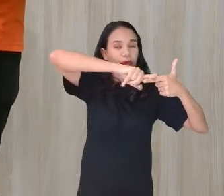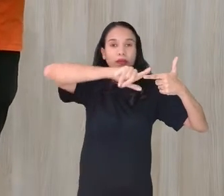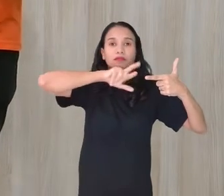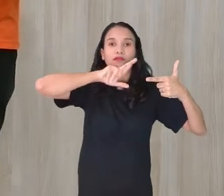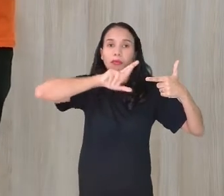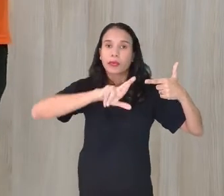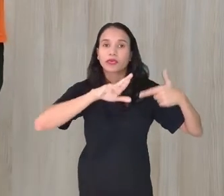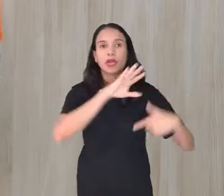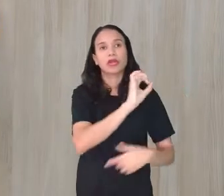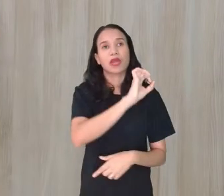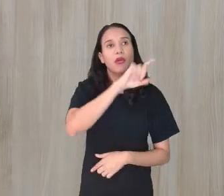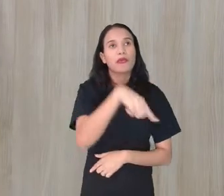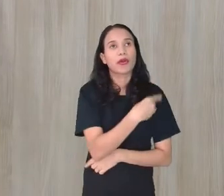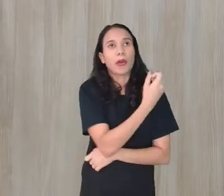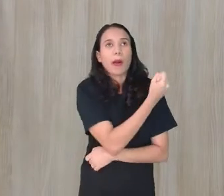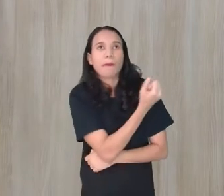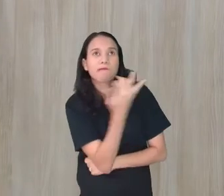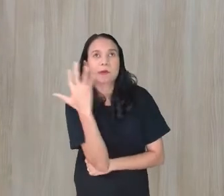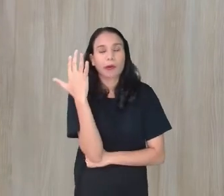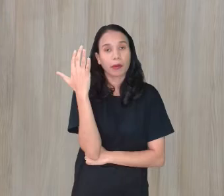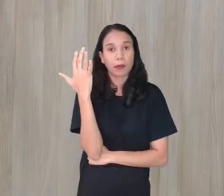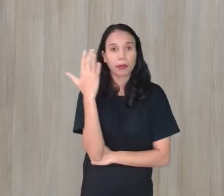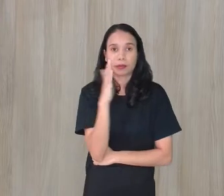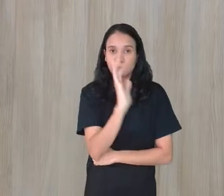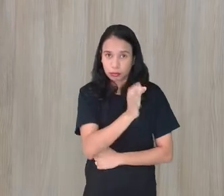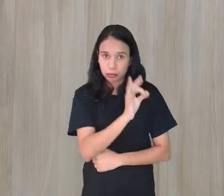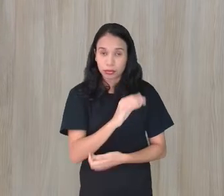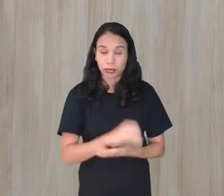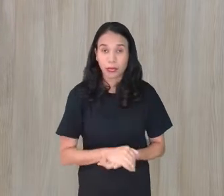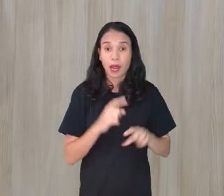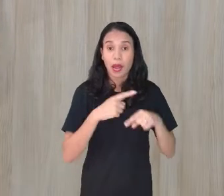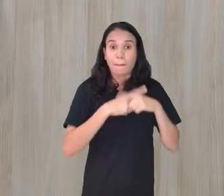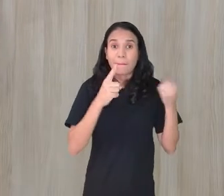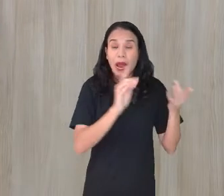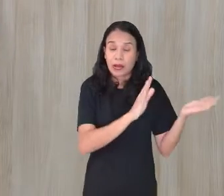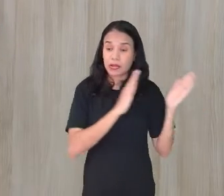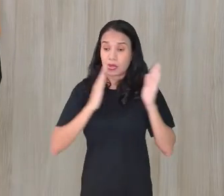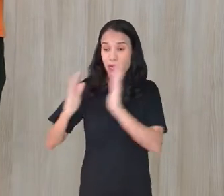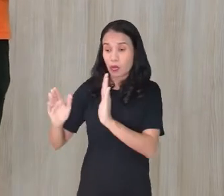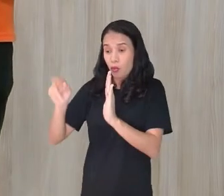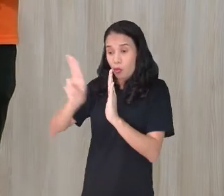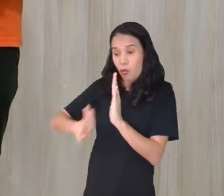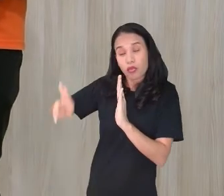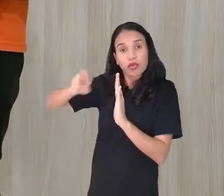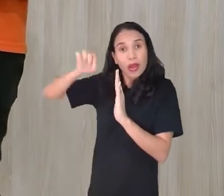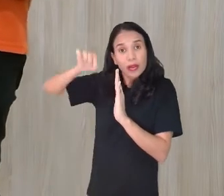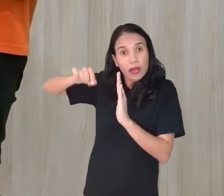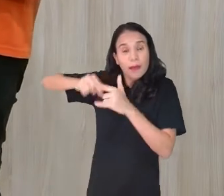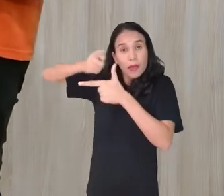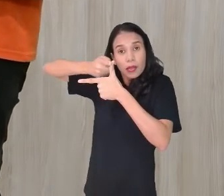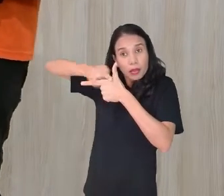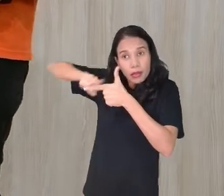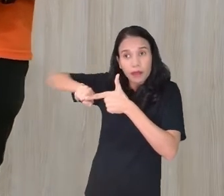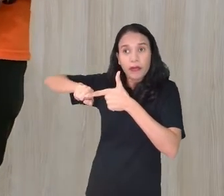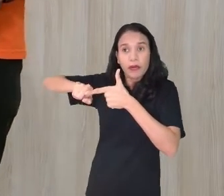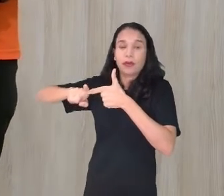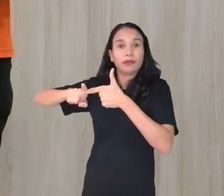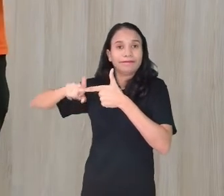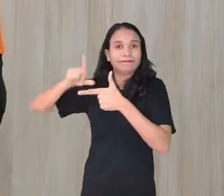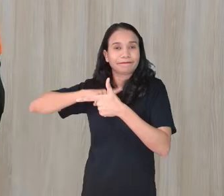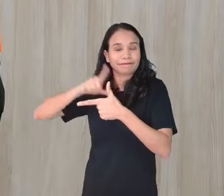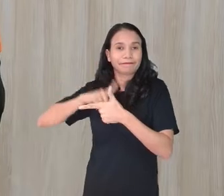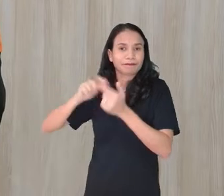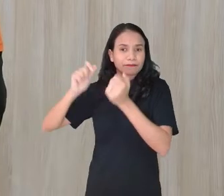ser igual a 0, alguma coisa, tá? Mas quando você divide aí as frações